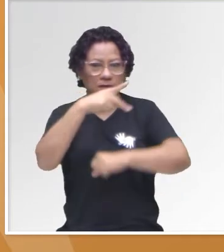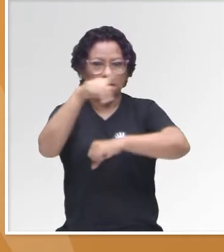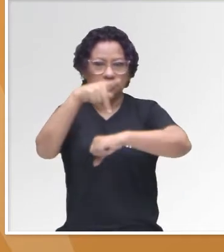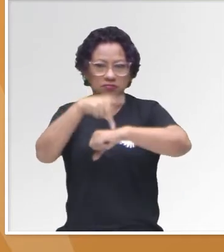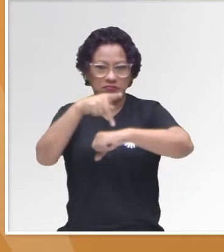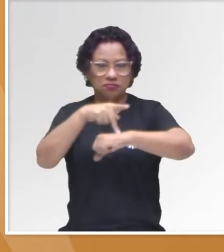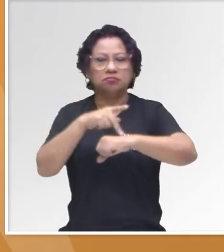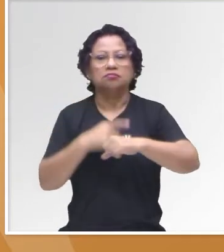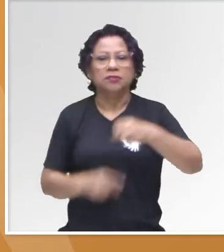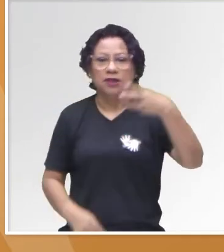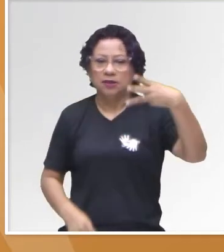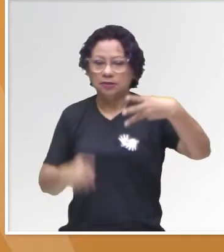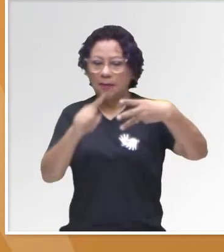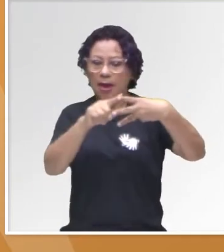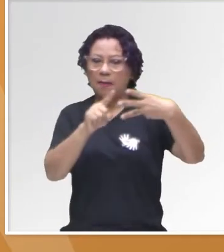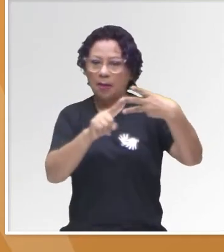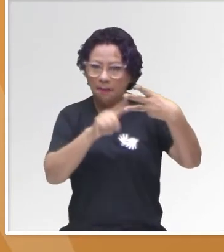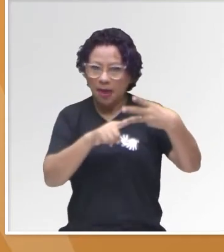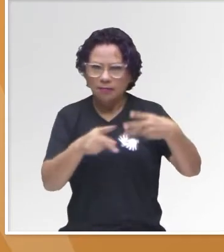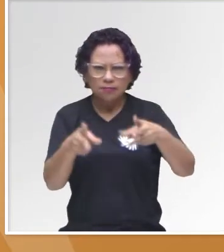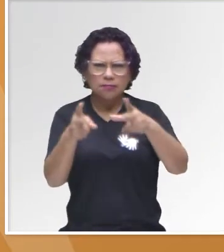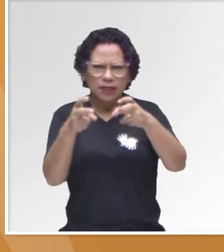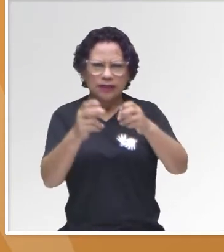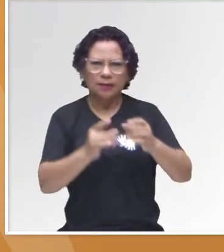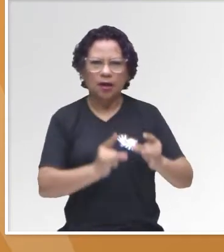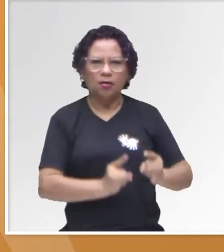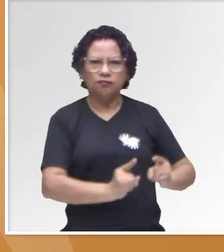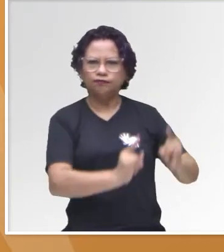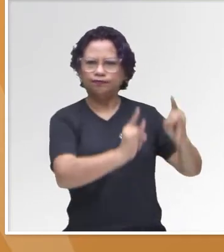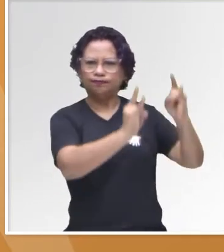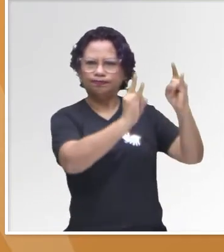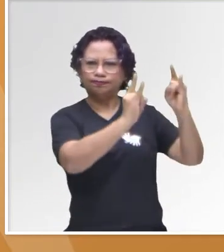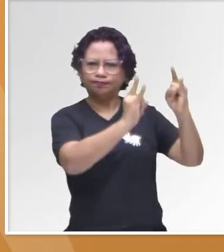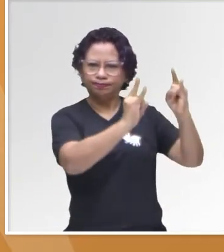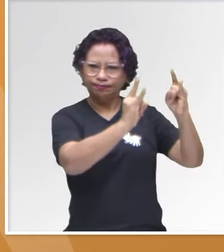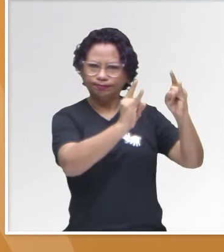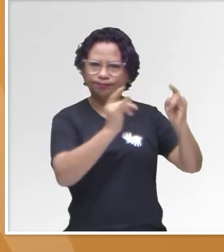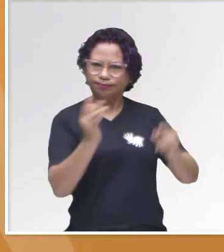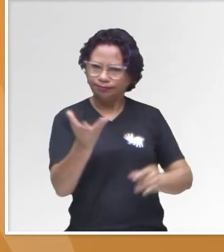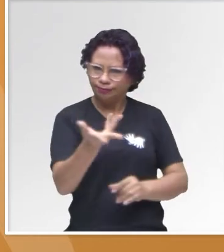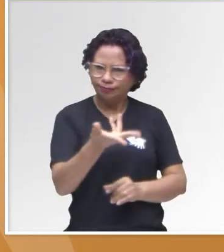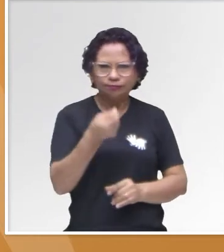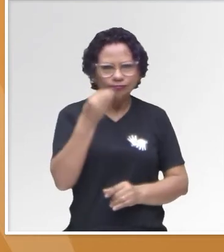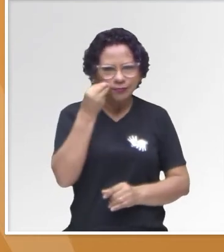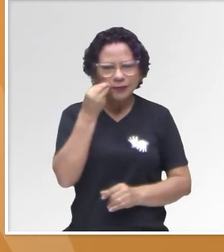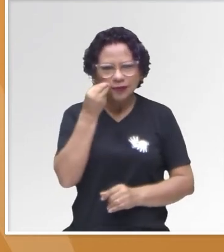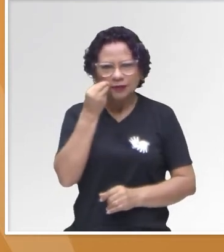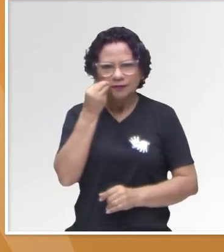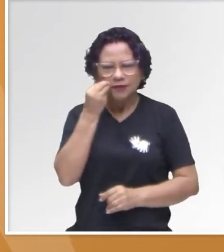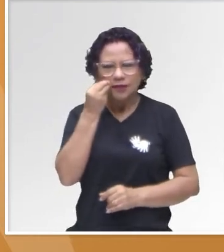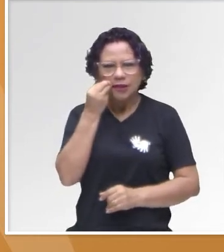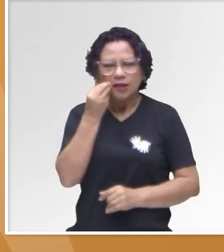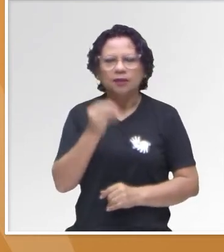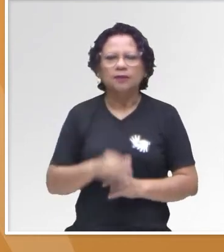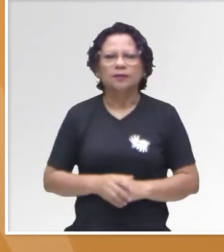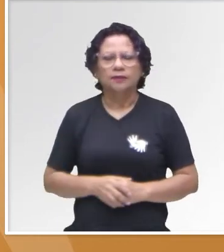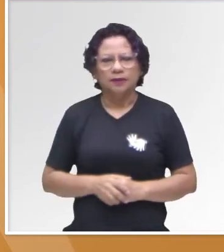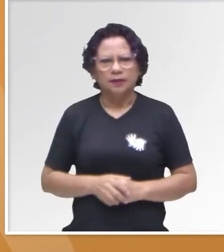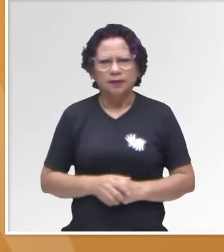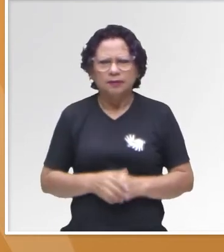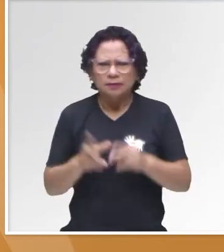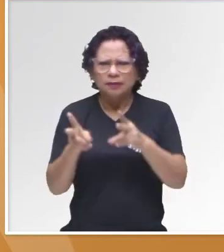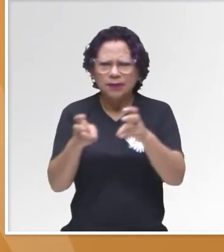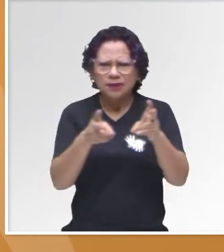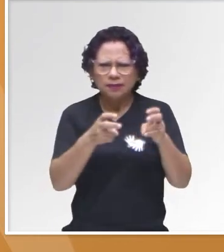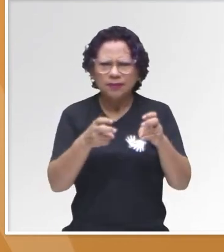urbanizados, a gente tem aí muitos prédios. E a gente for comentar, olhando apenas as imagens, a gente pode perceber também que esses países